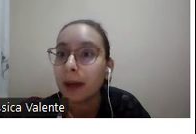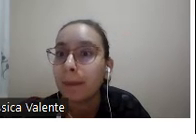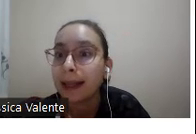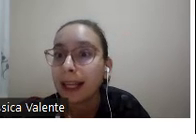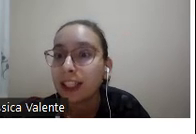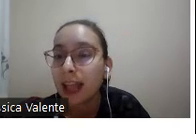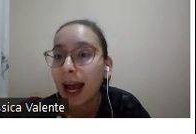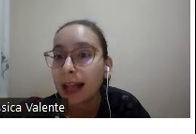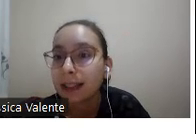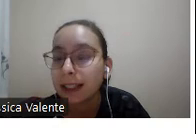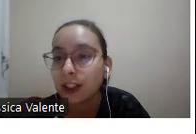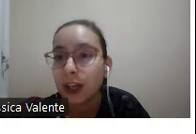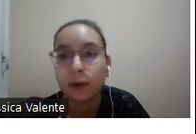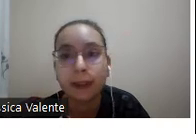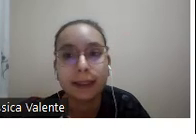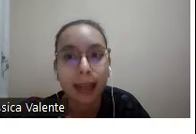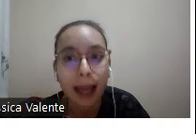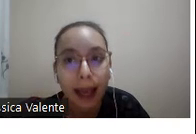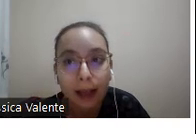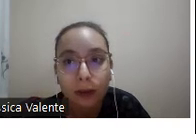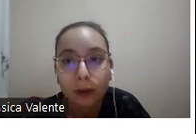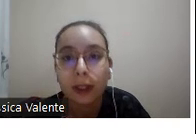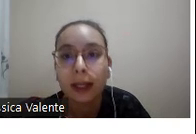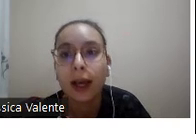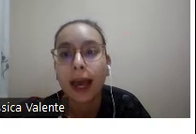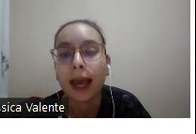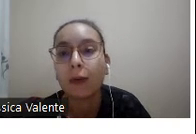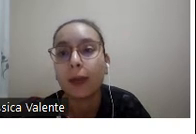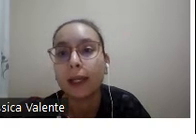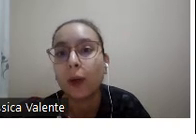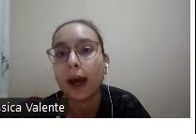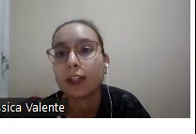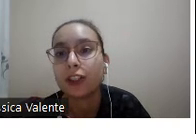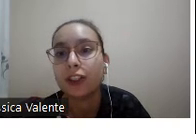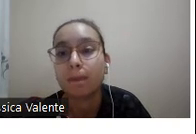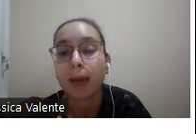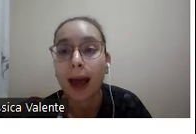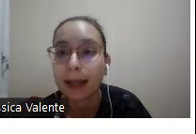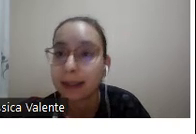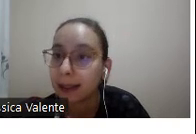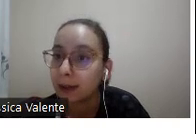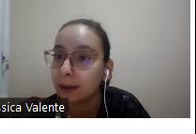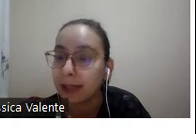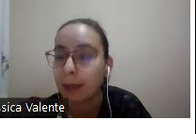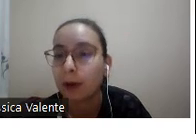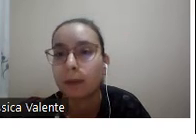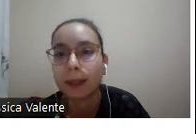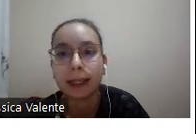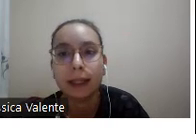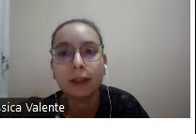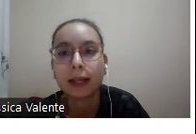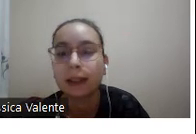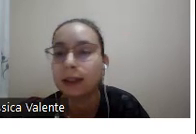de bater de asas de algum inseto, uma linguagem de pássaro, sabe